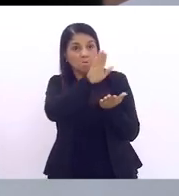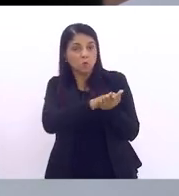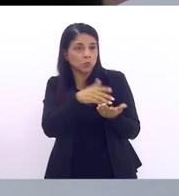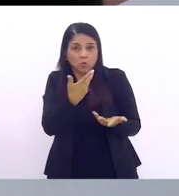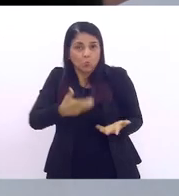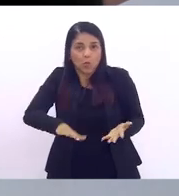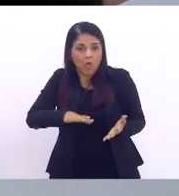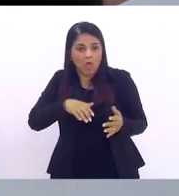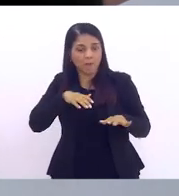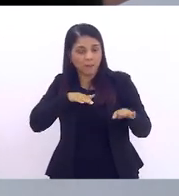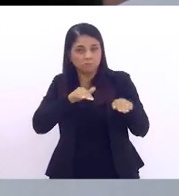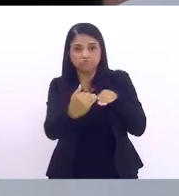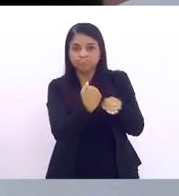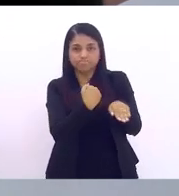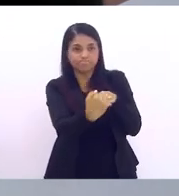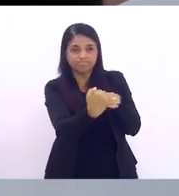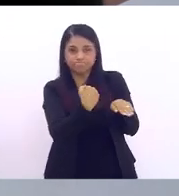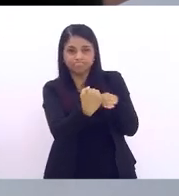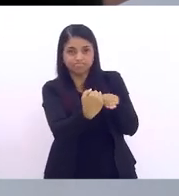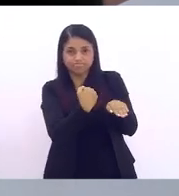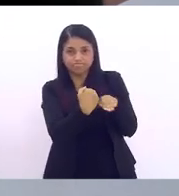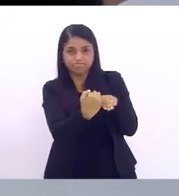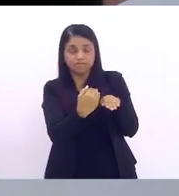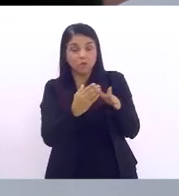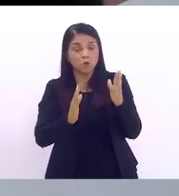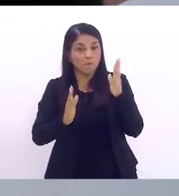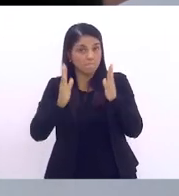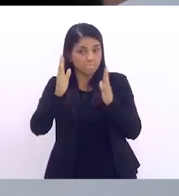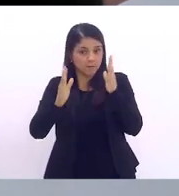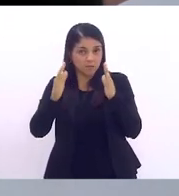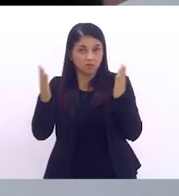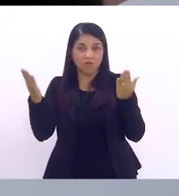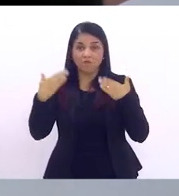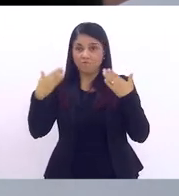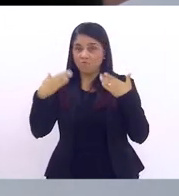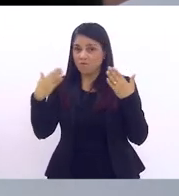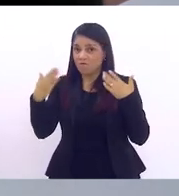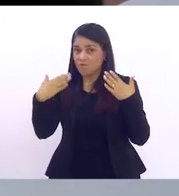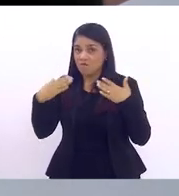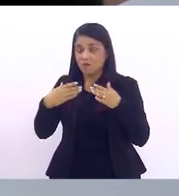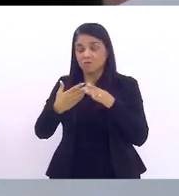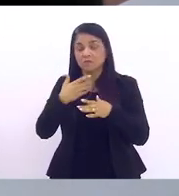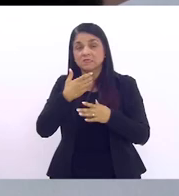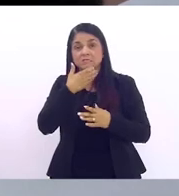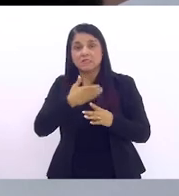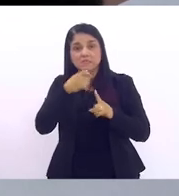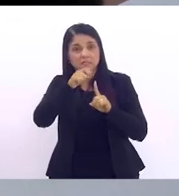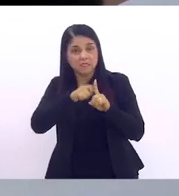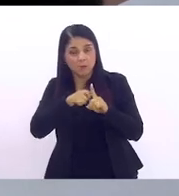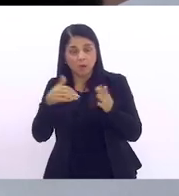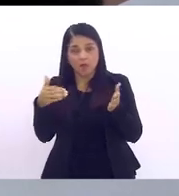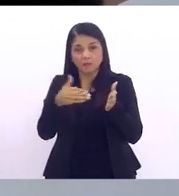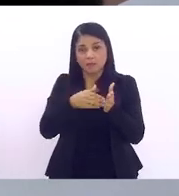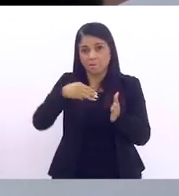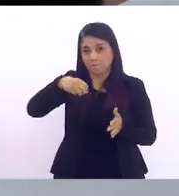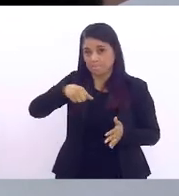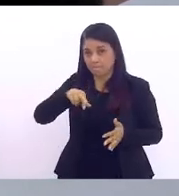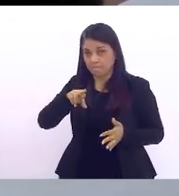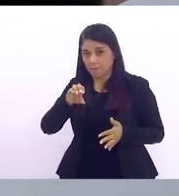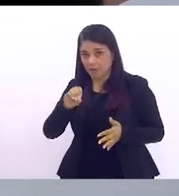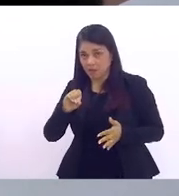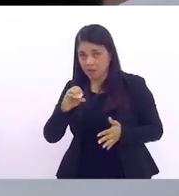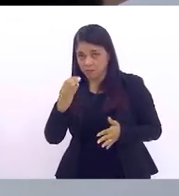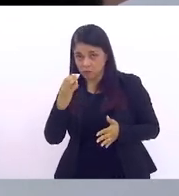mais trafegar na via a gente tá chegando no período agora de verão de dezembro a Março que a popula ela